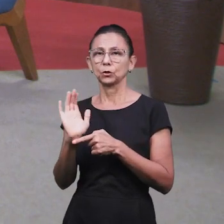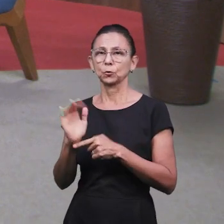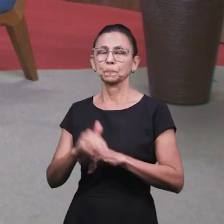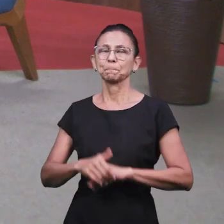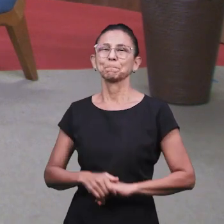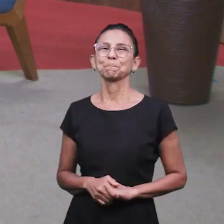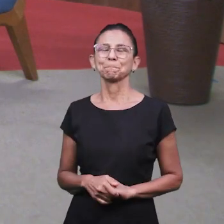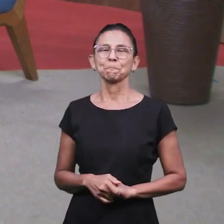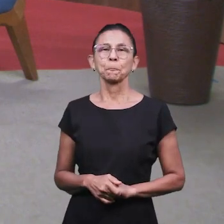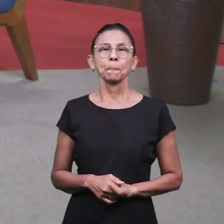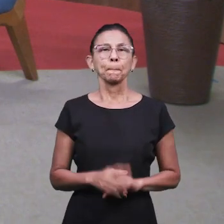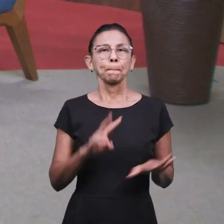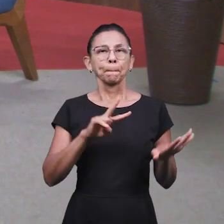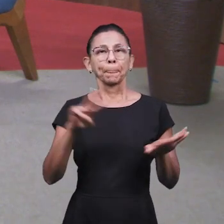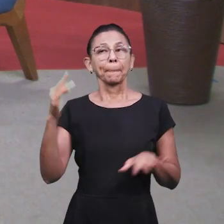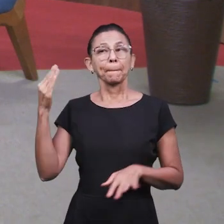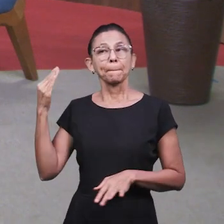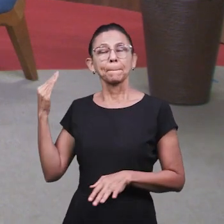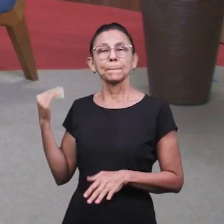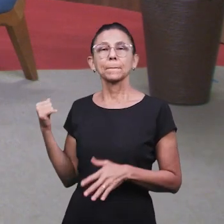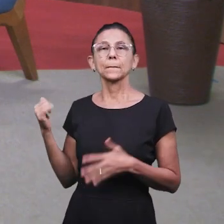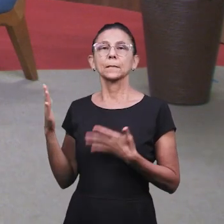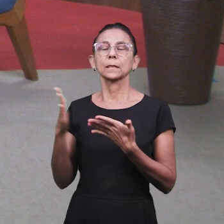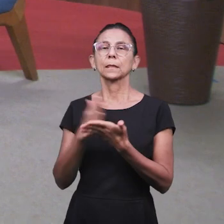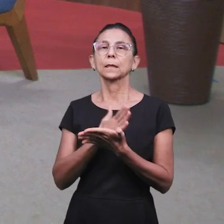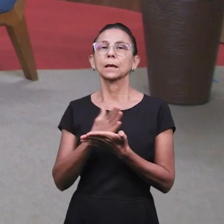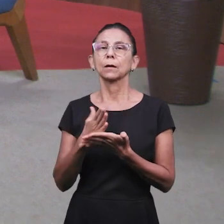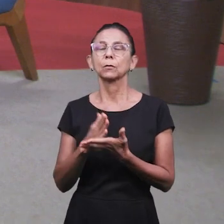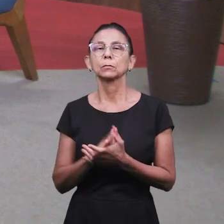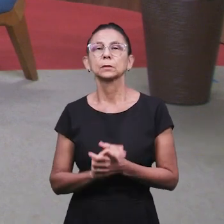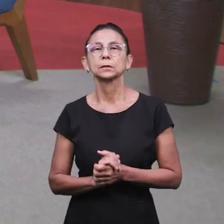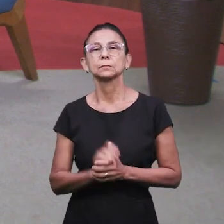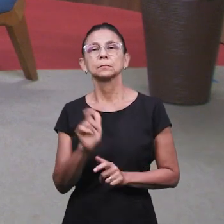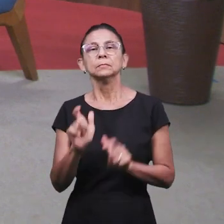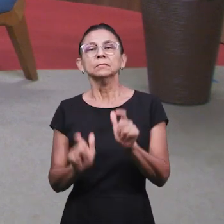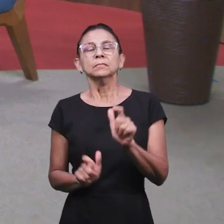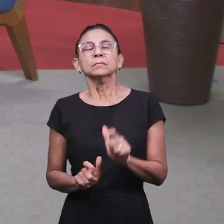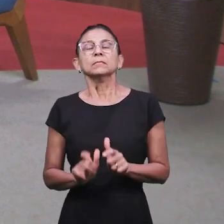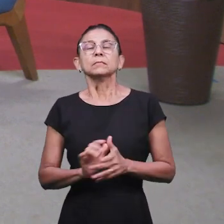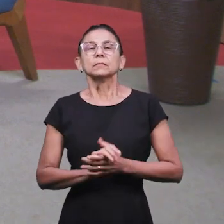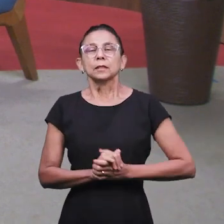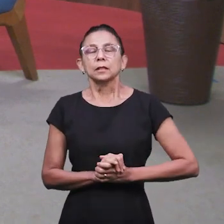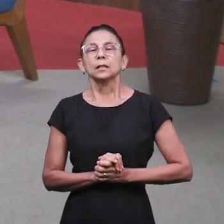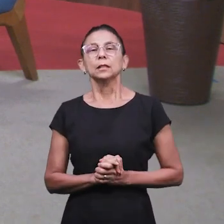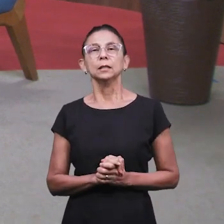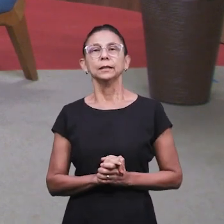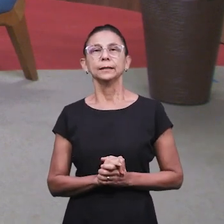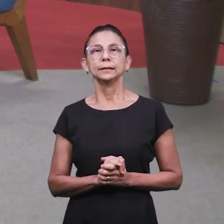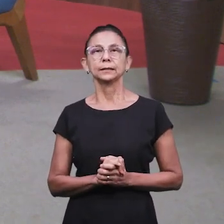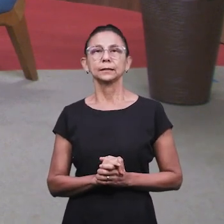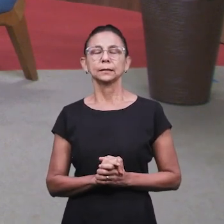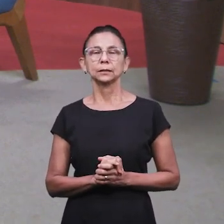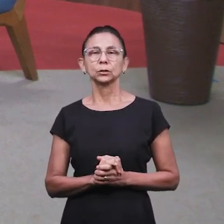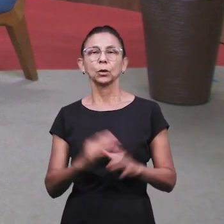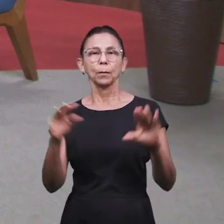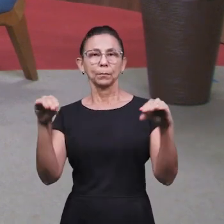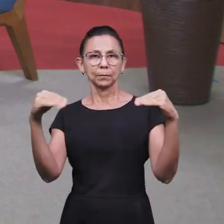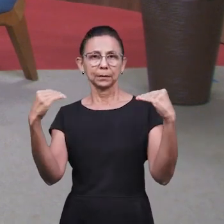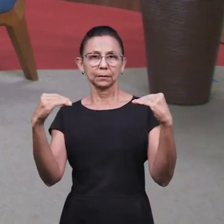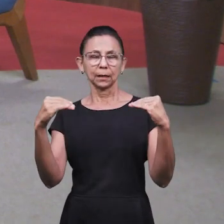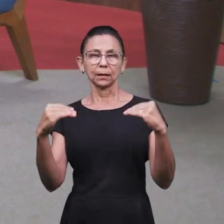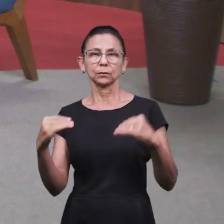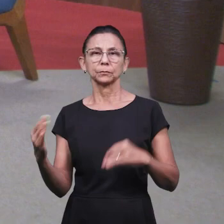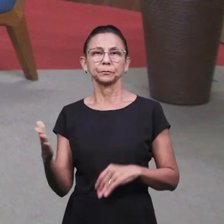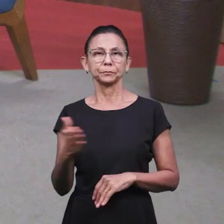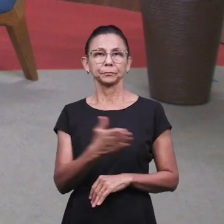cada edição do programa. Na semana passada, alguns irmãos fizeram isso, mandaram para nós e nós vamos compartilhar com você agora as